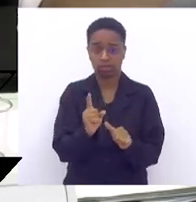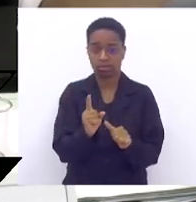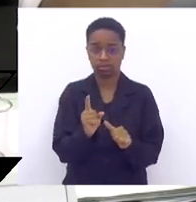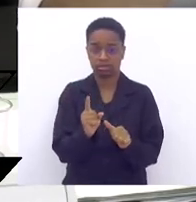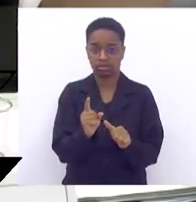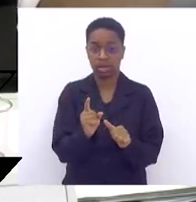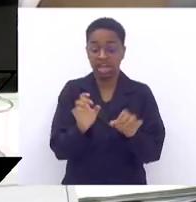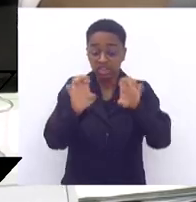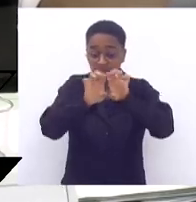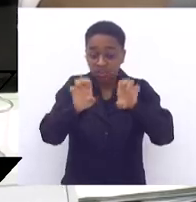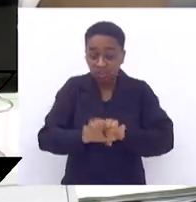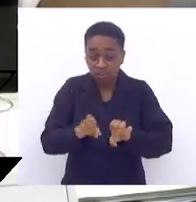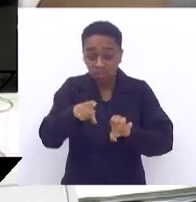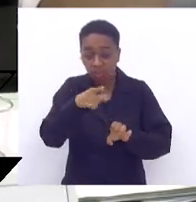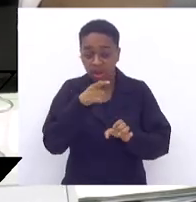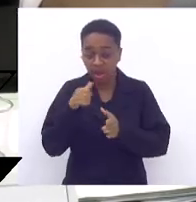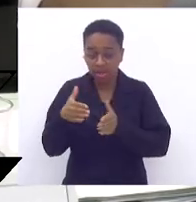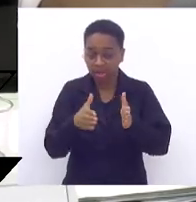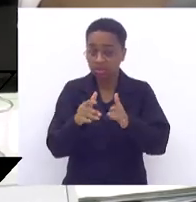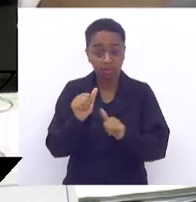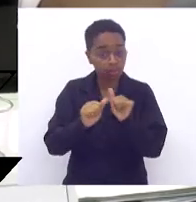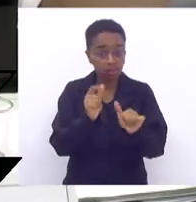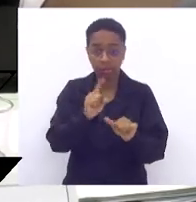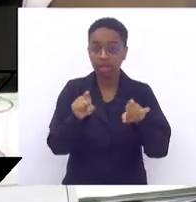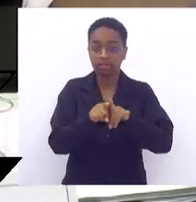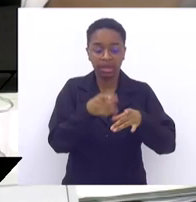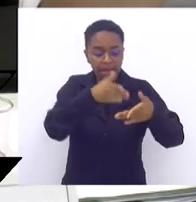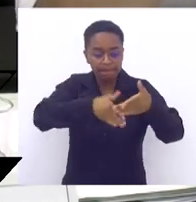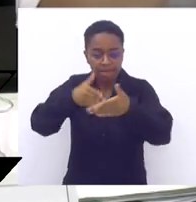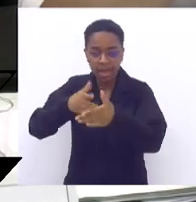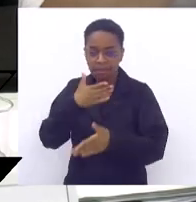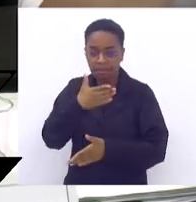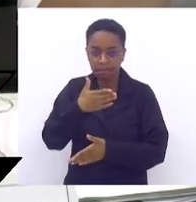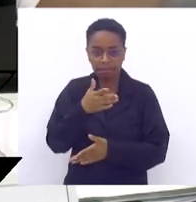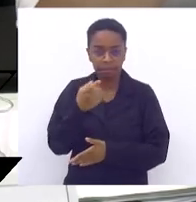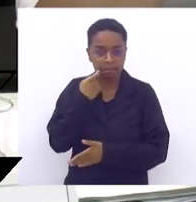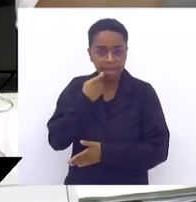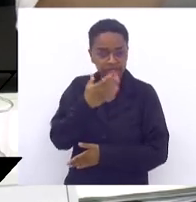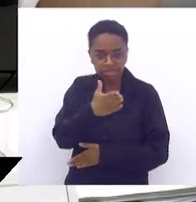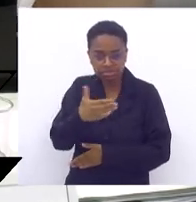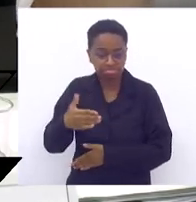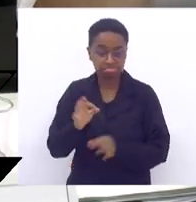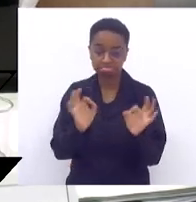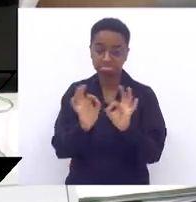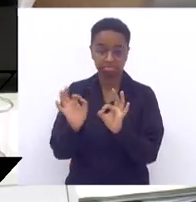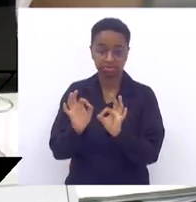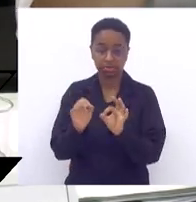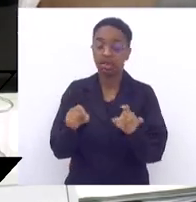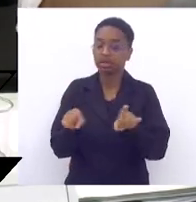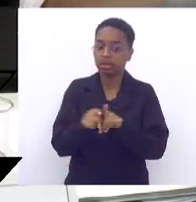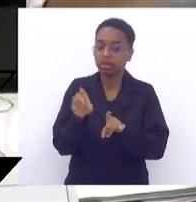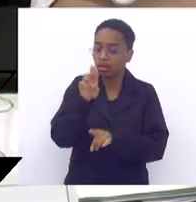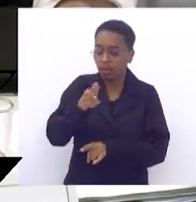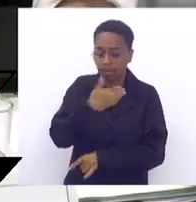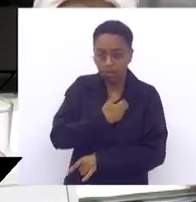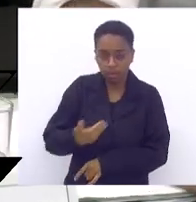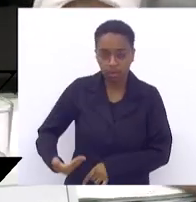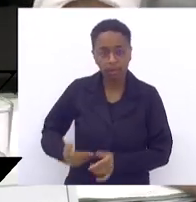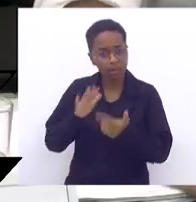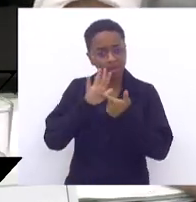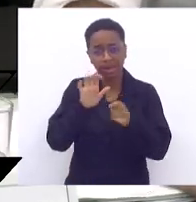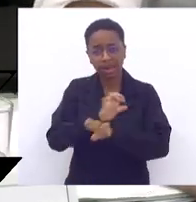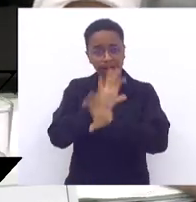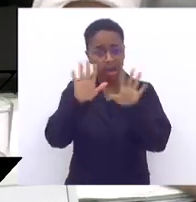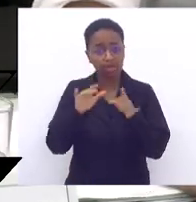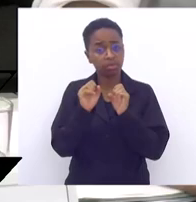a estrutura do rio, nem a piracema. Então, outra coisa, utilidade pública está claramente aqui dito